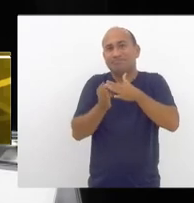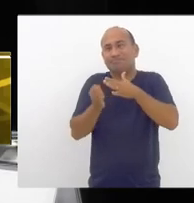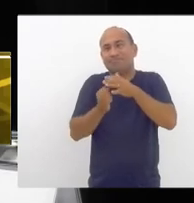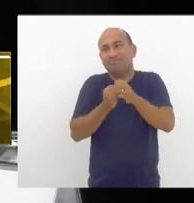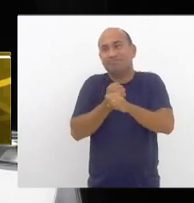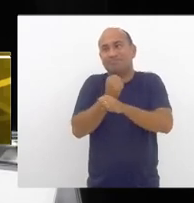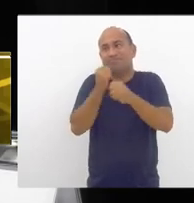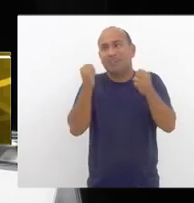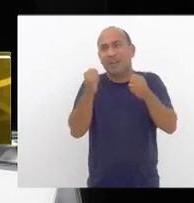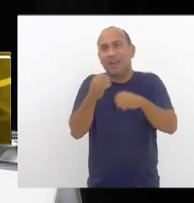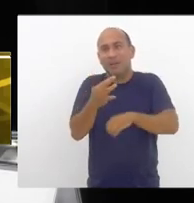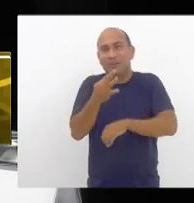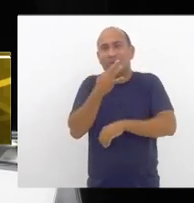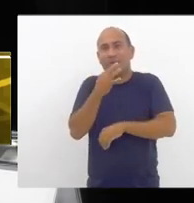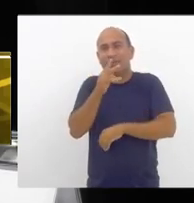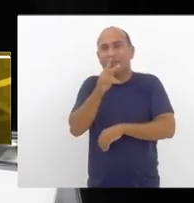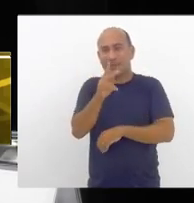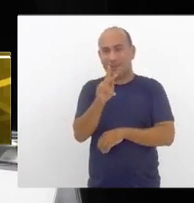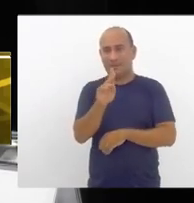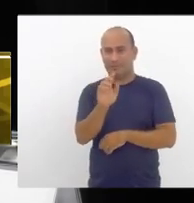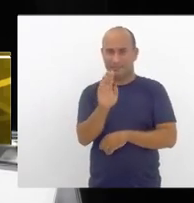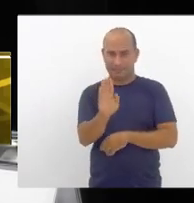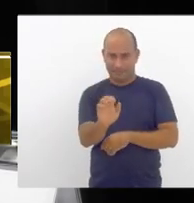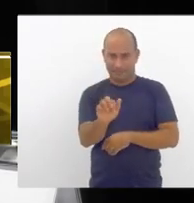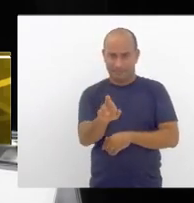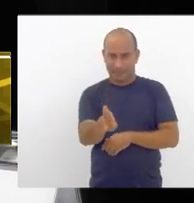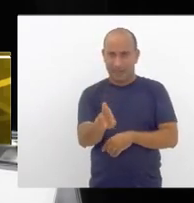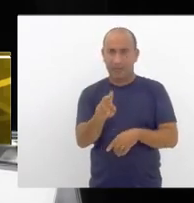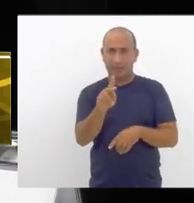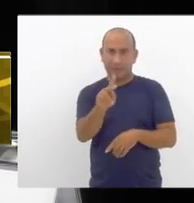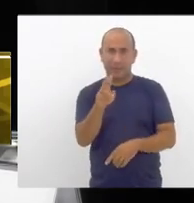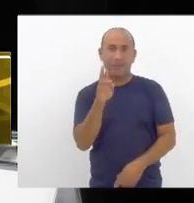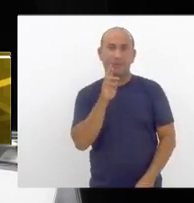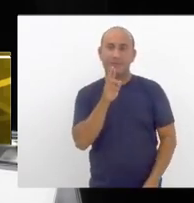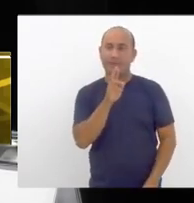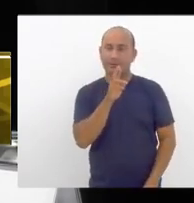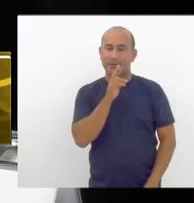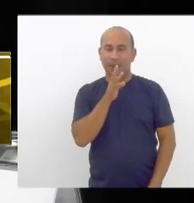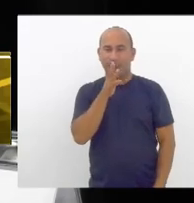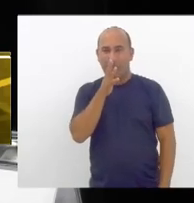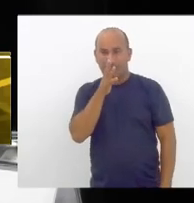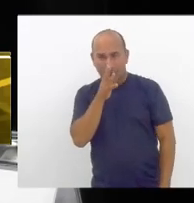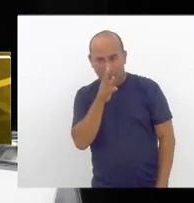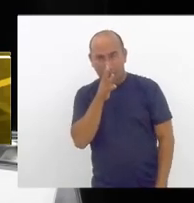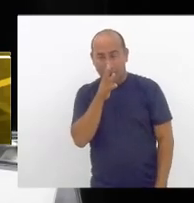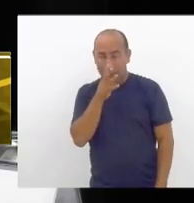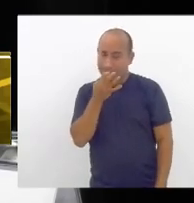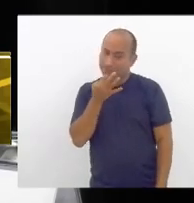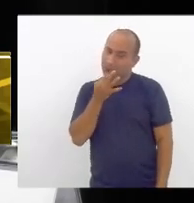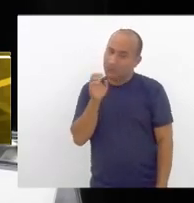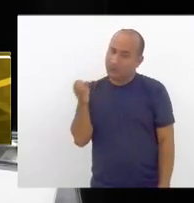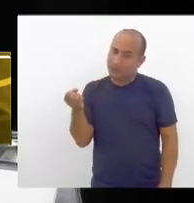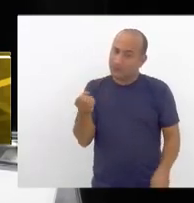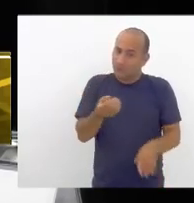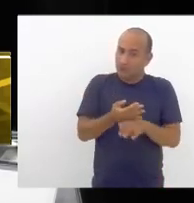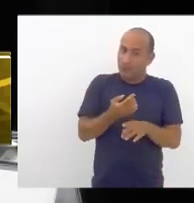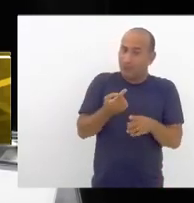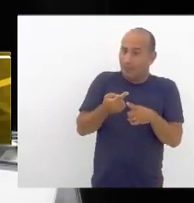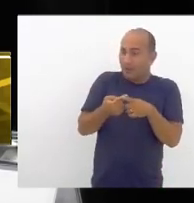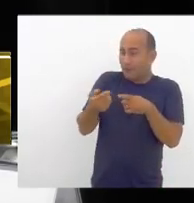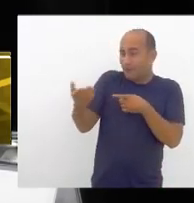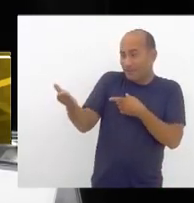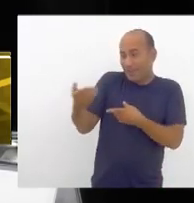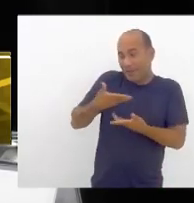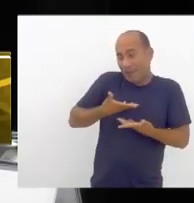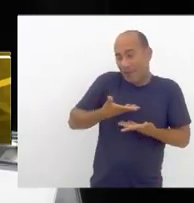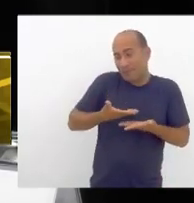porque eu conheço o seu bar o seu restaurante admiro não conheço Novo ainda porque você ainda